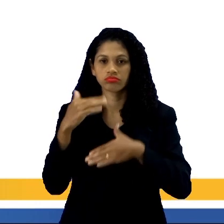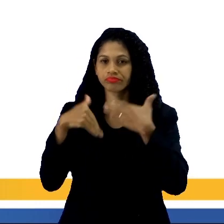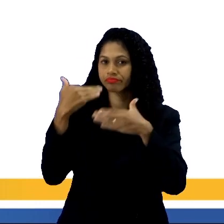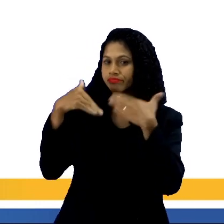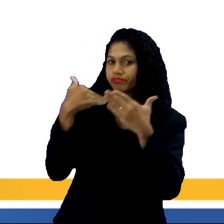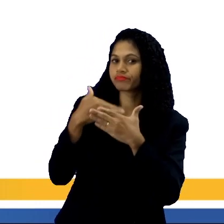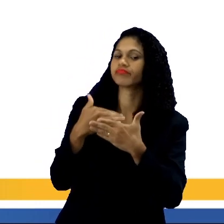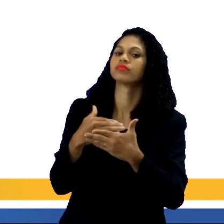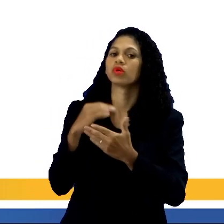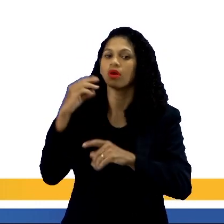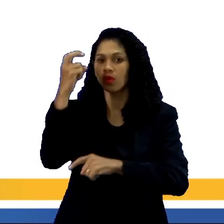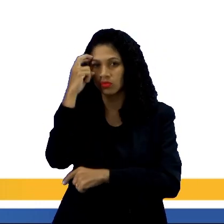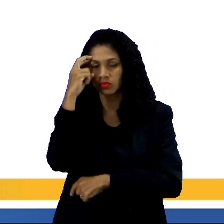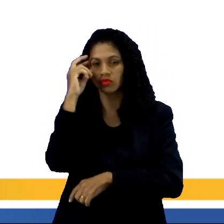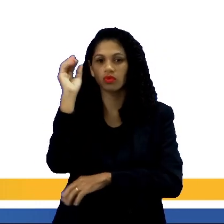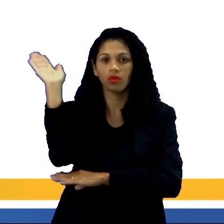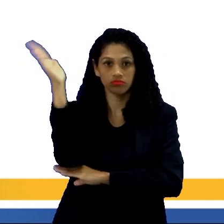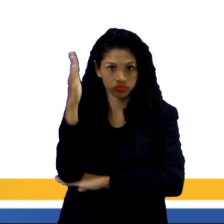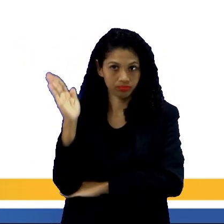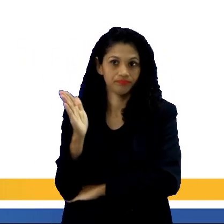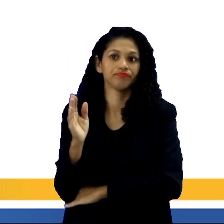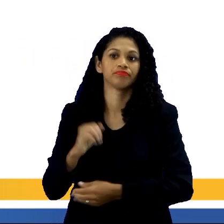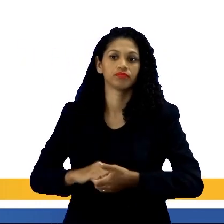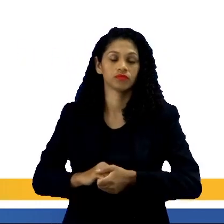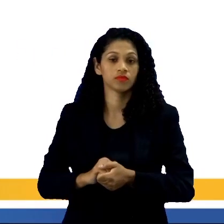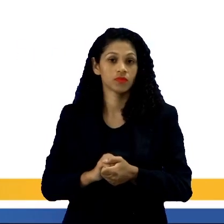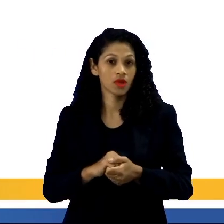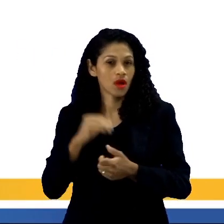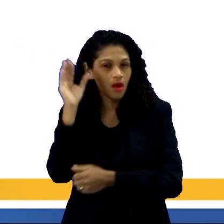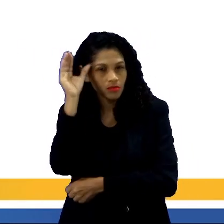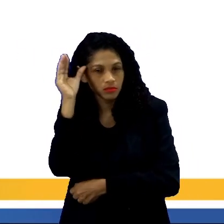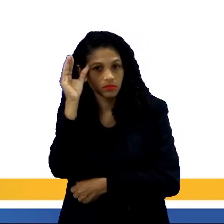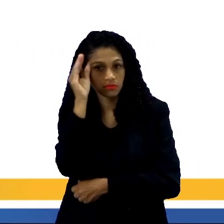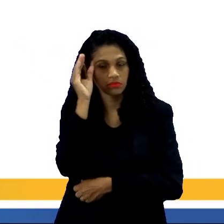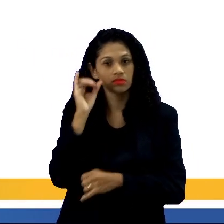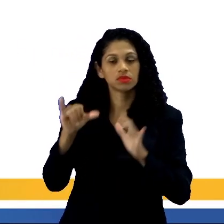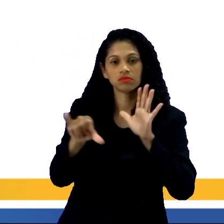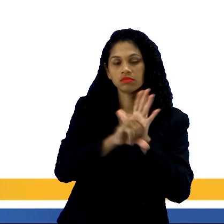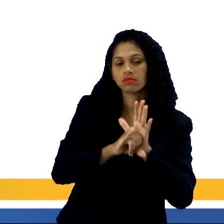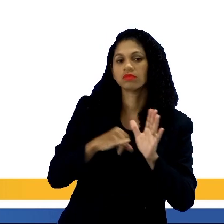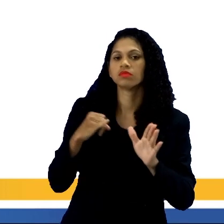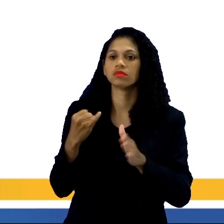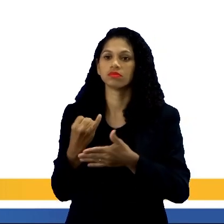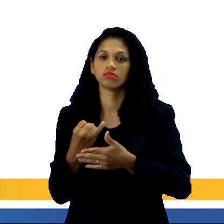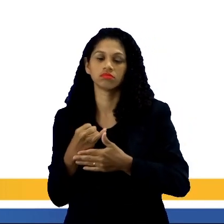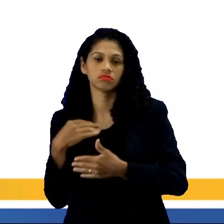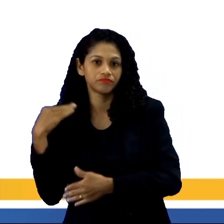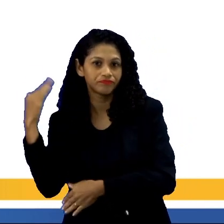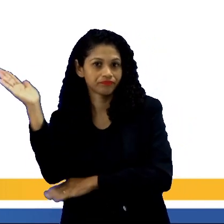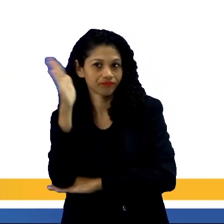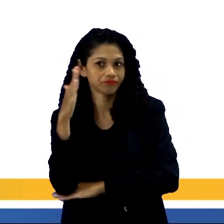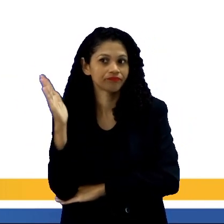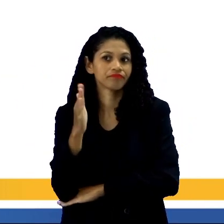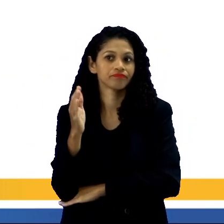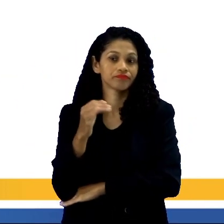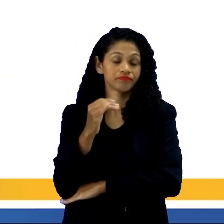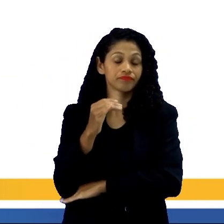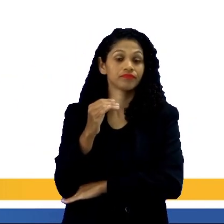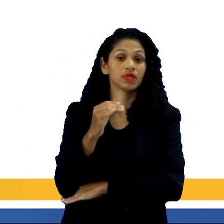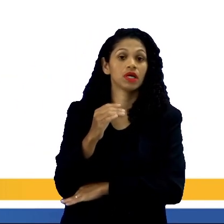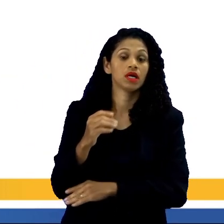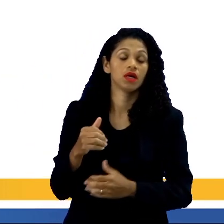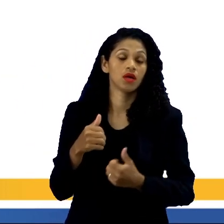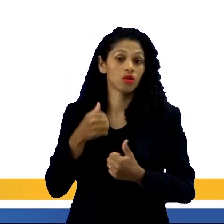cultural do Brasil, tá bom? Compreender a identidade nacional e sua correlação com os aspectos históricos culturais é possibilitar